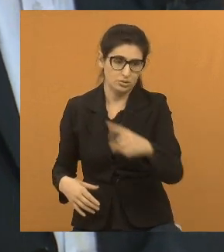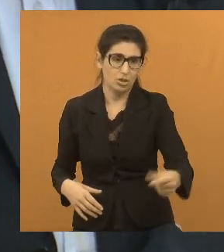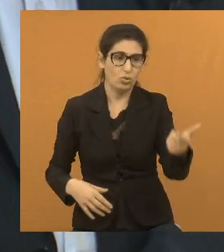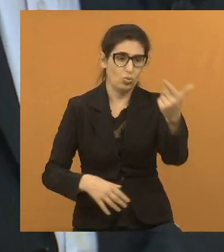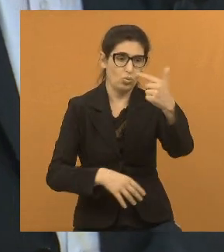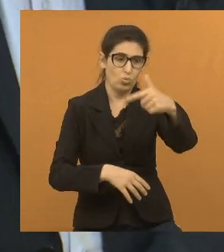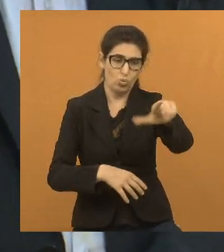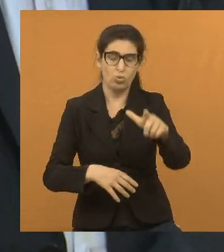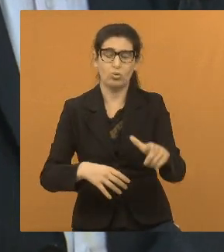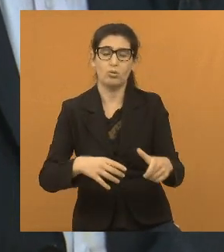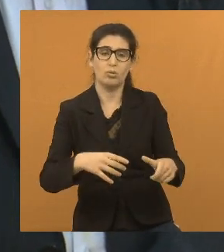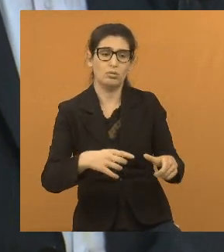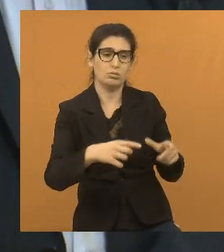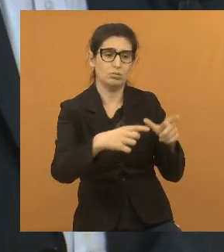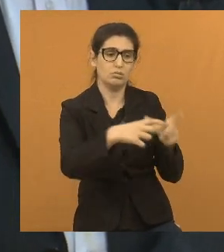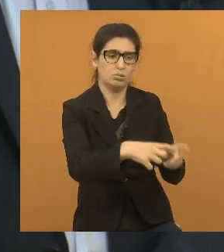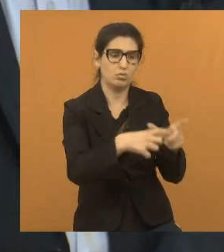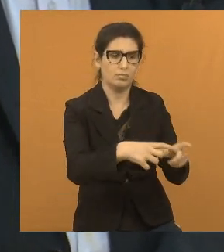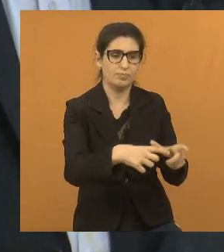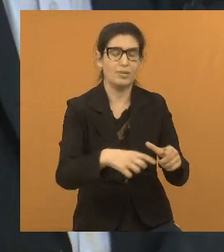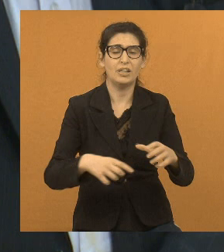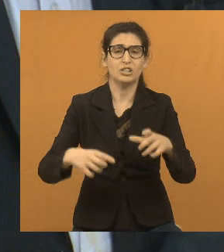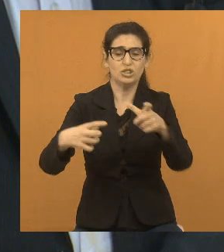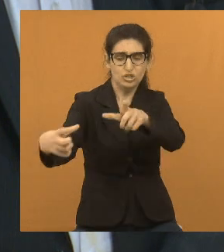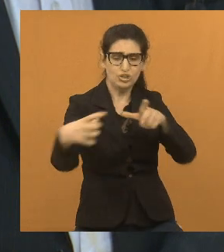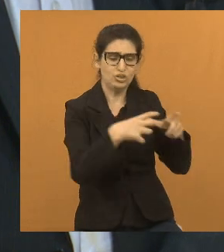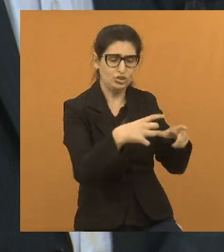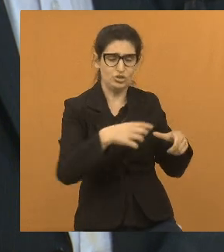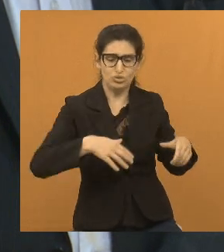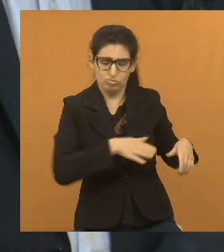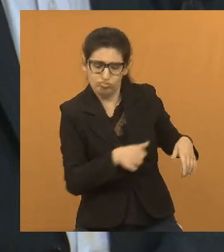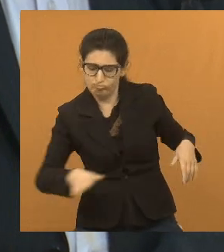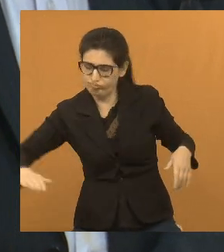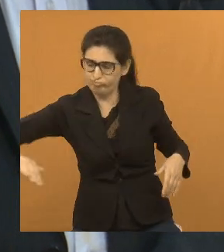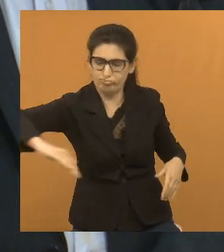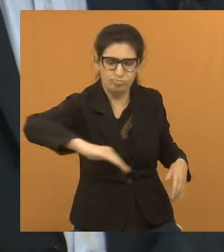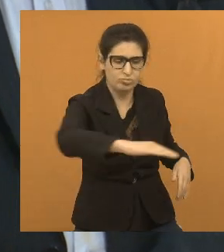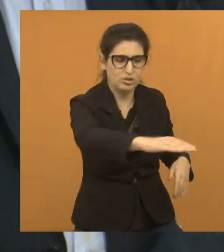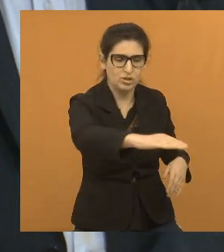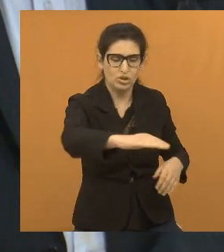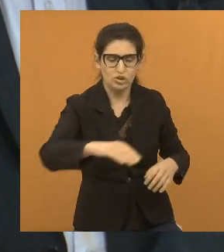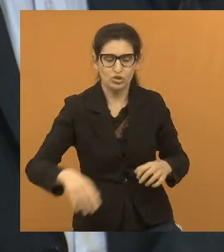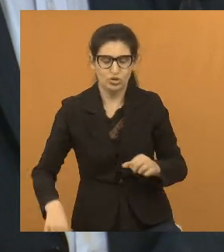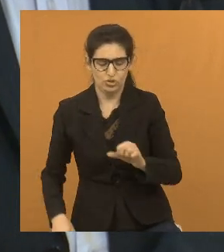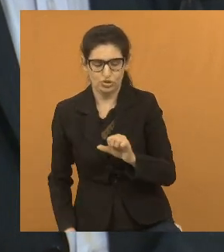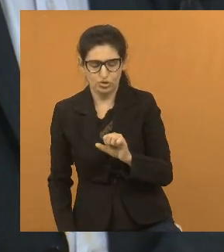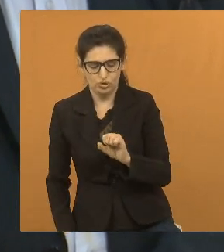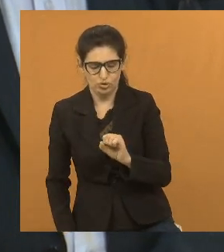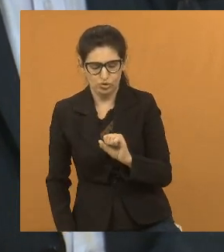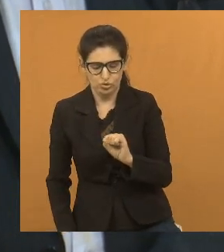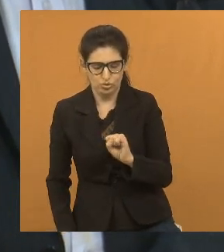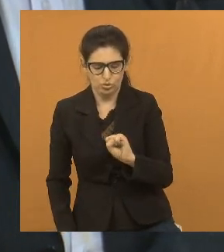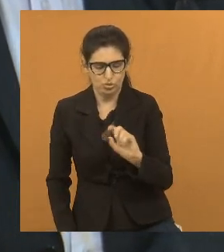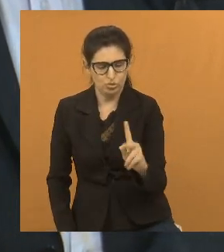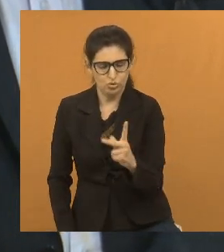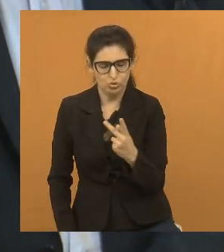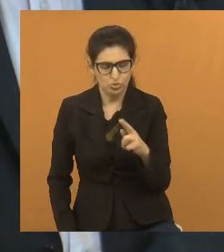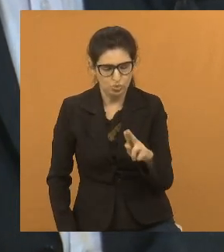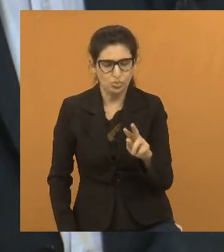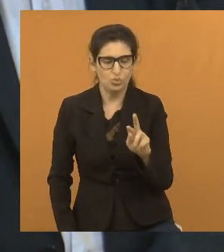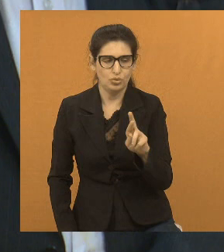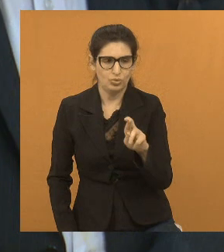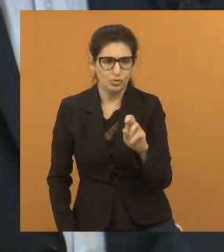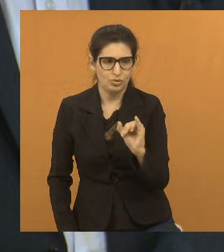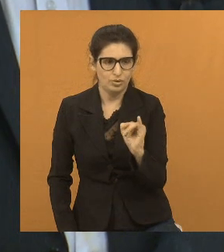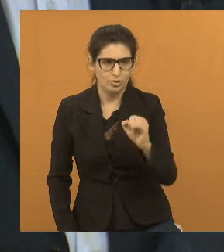Chiquinha Schuring ainda vai passar por uma grande obra, né, de drenagem, né, daquela região, e em breve